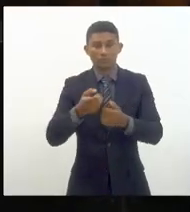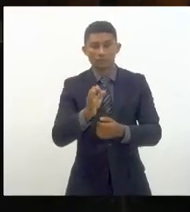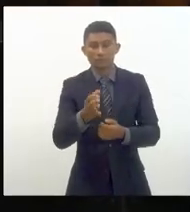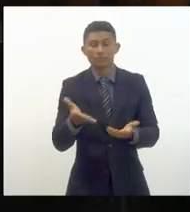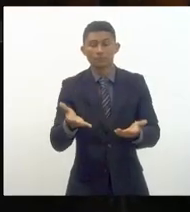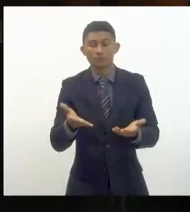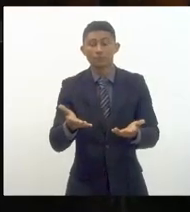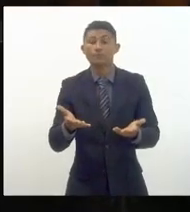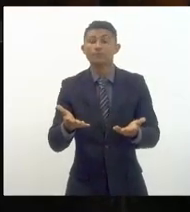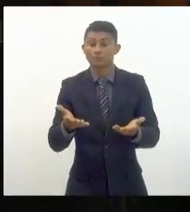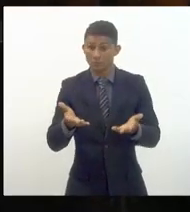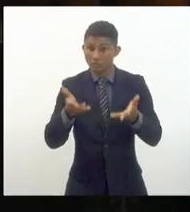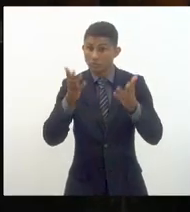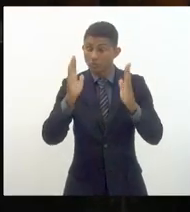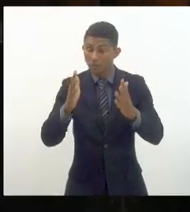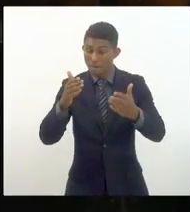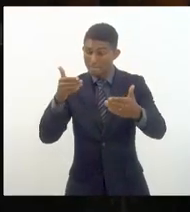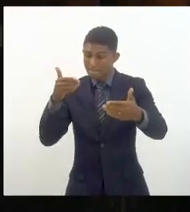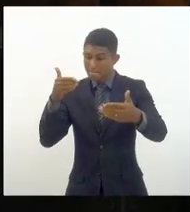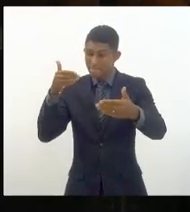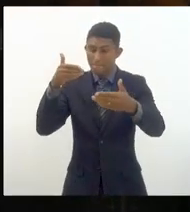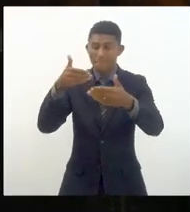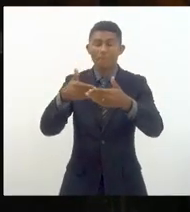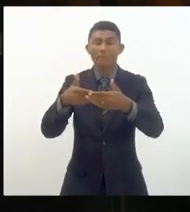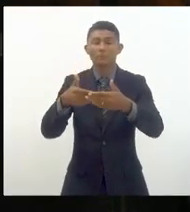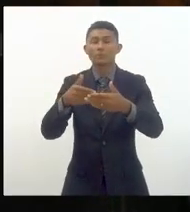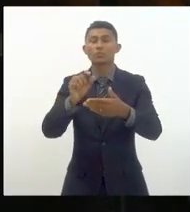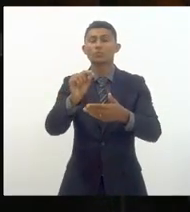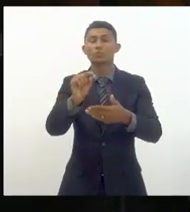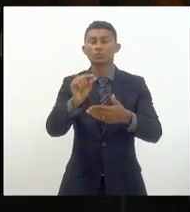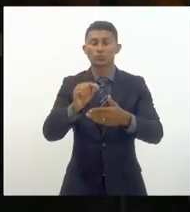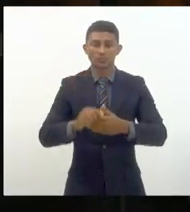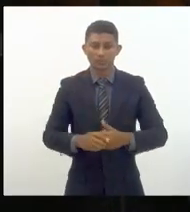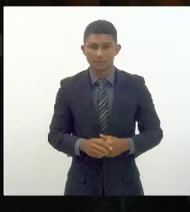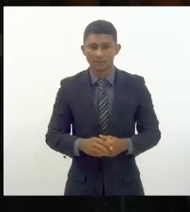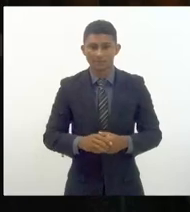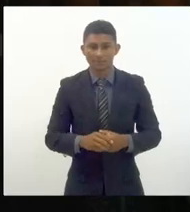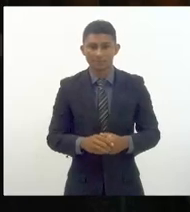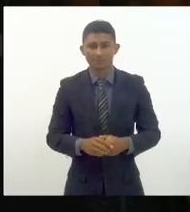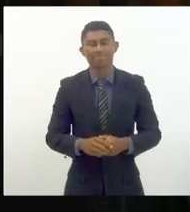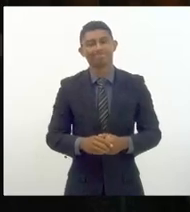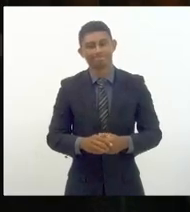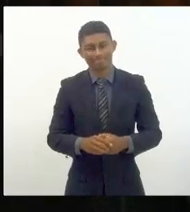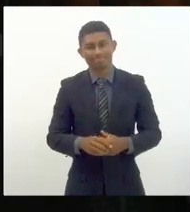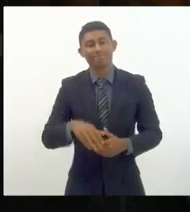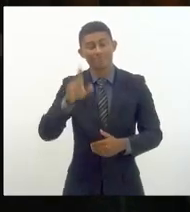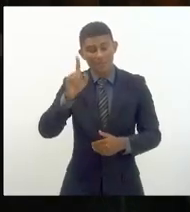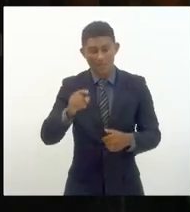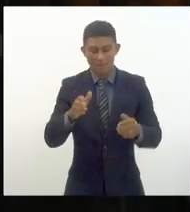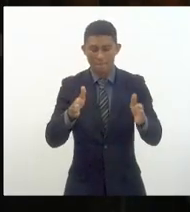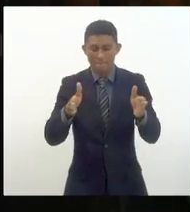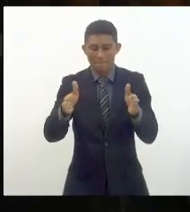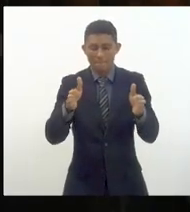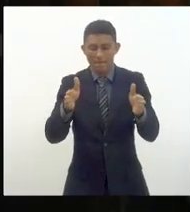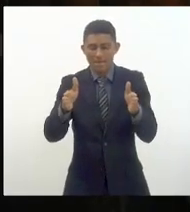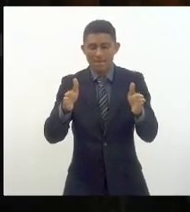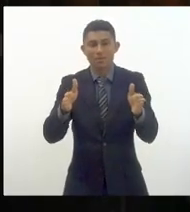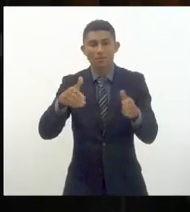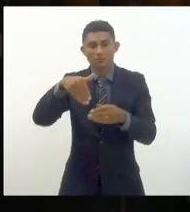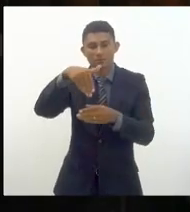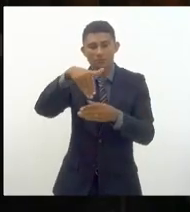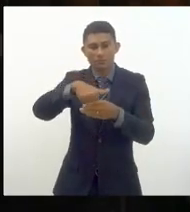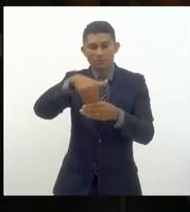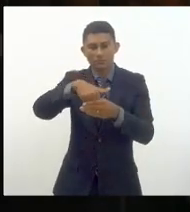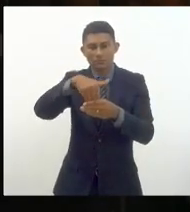a entrar é aquilo convencionado com o período eleitoral